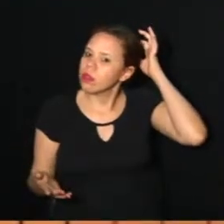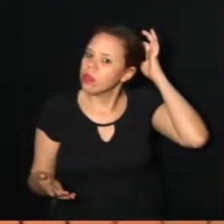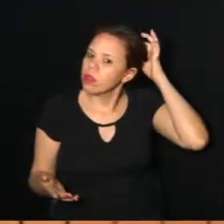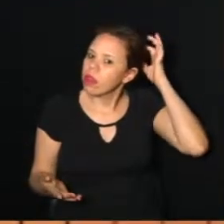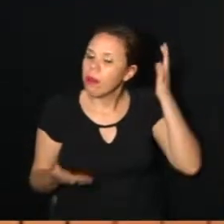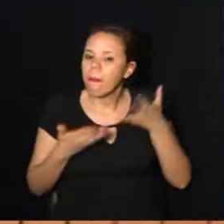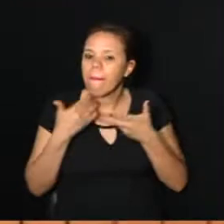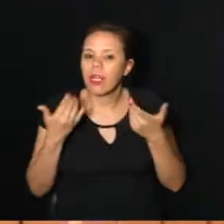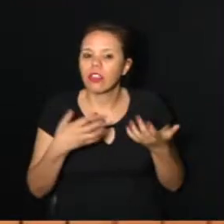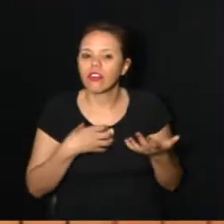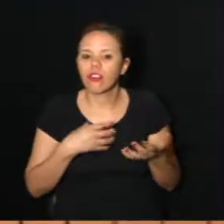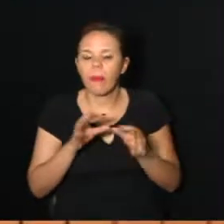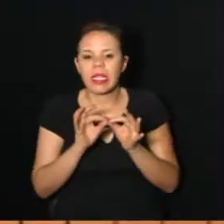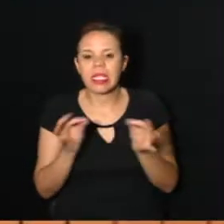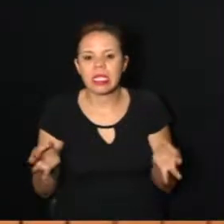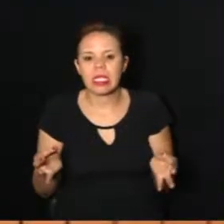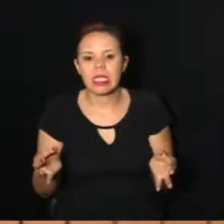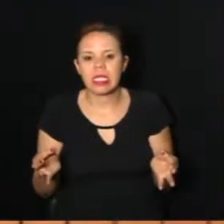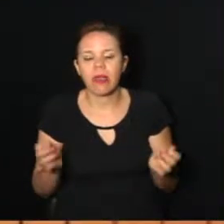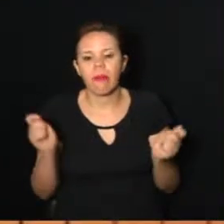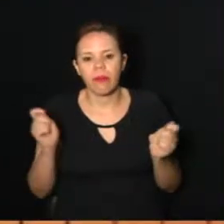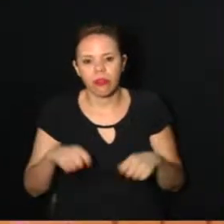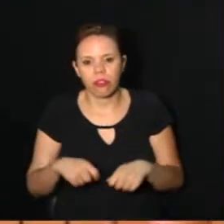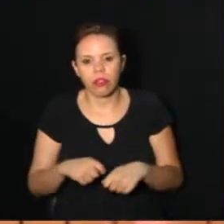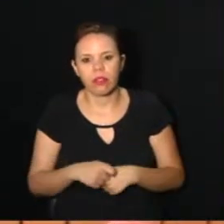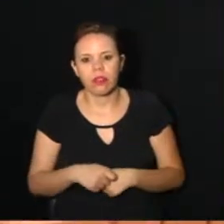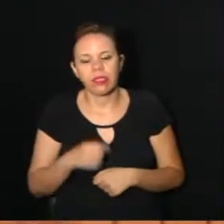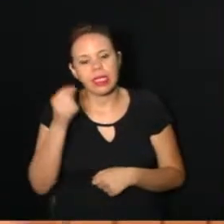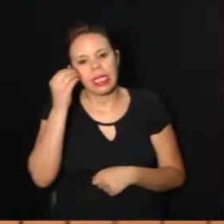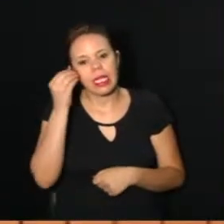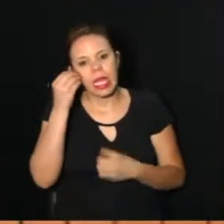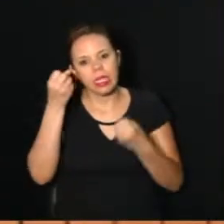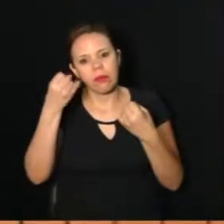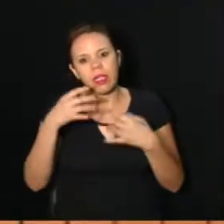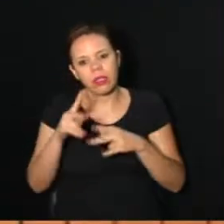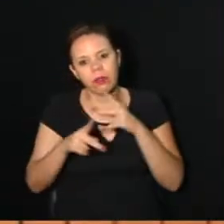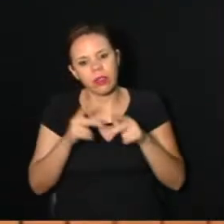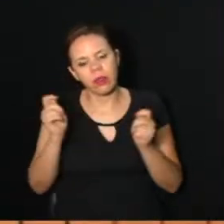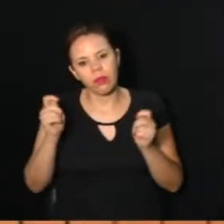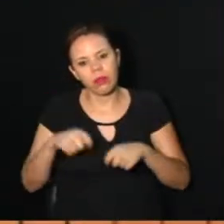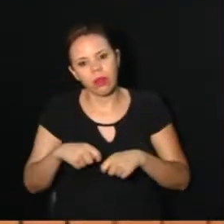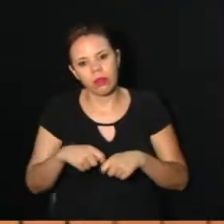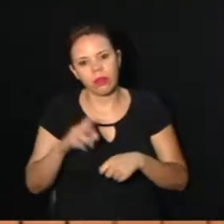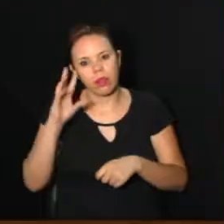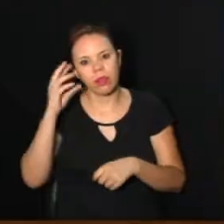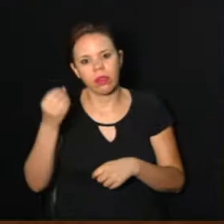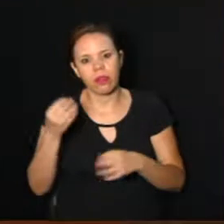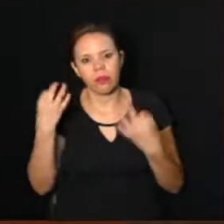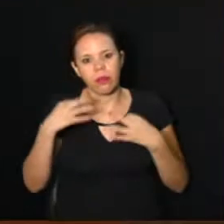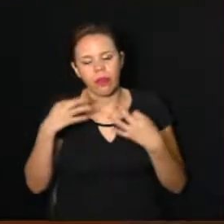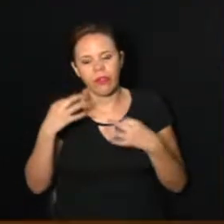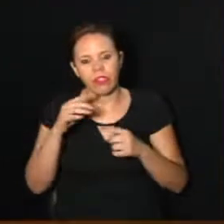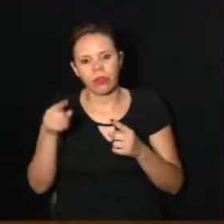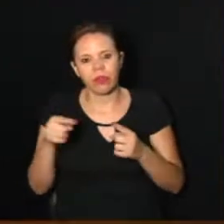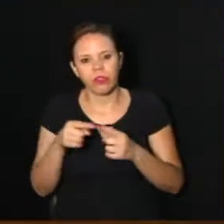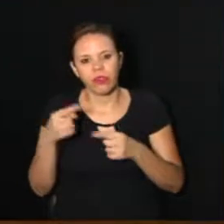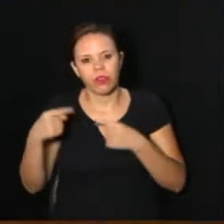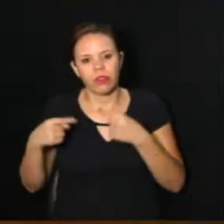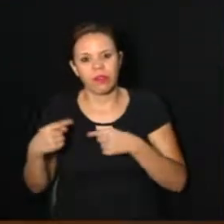melhor forma, mais simples que puder, tentar explicar para que as pessoas possam entender perfeitamente o objetivo do